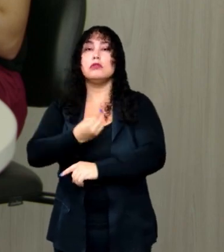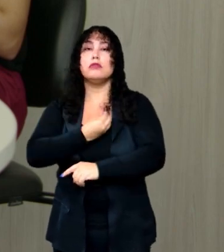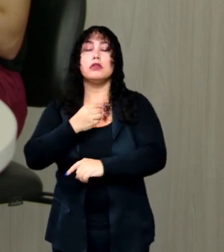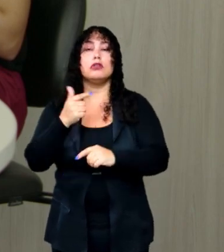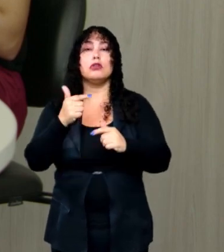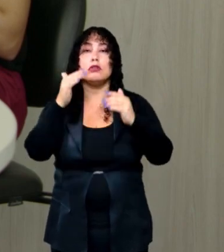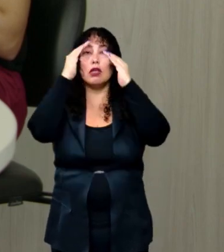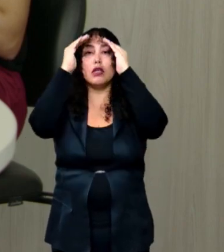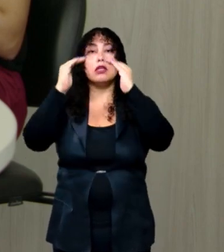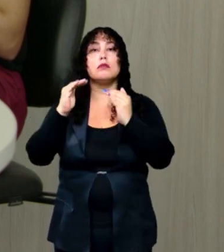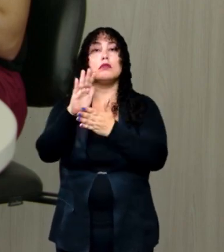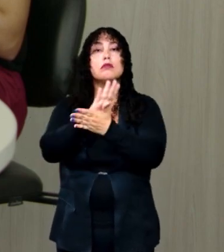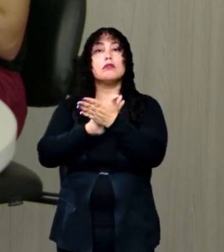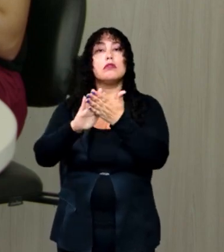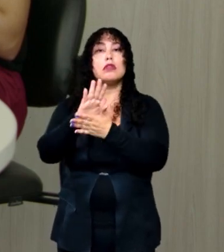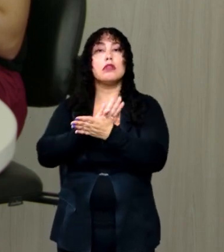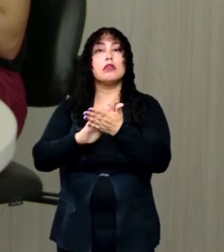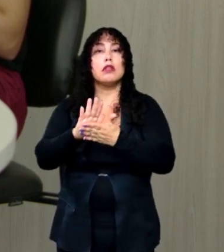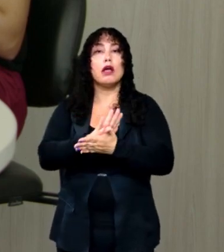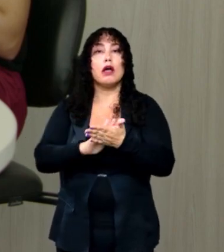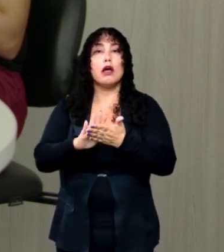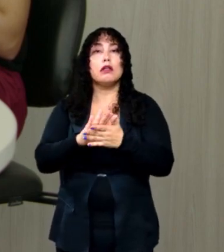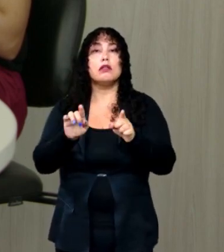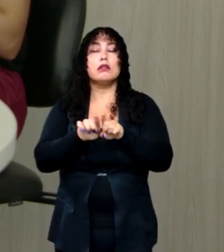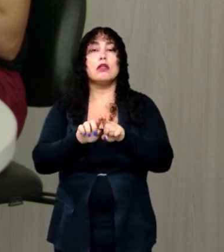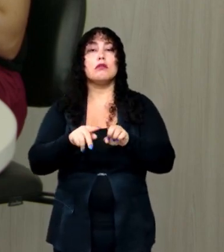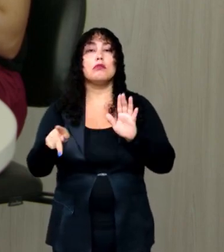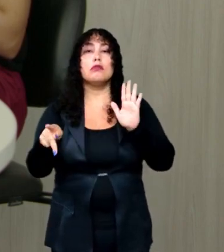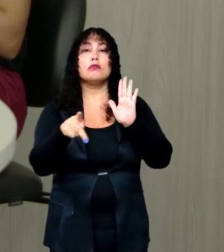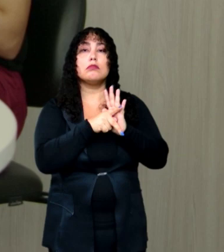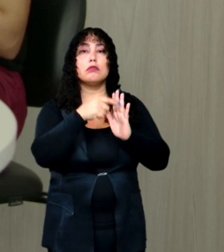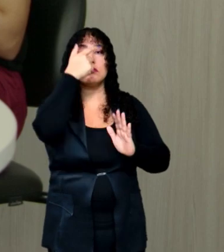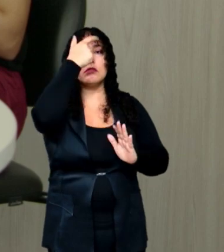tem respeito com várias outras coisas, né? Inclusive com nós mesmos.